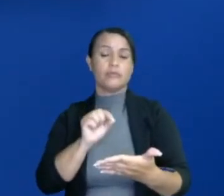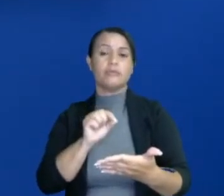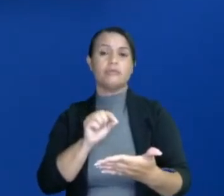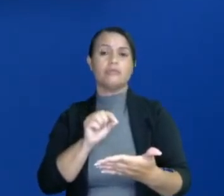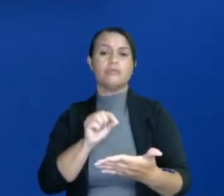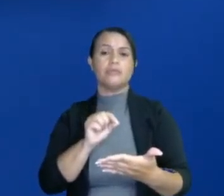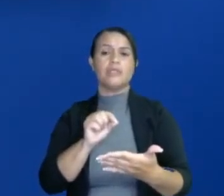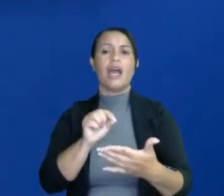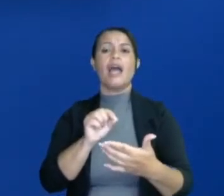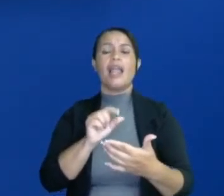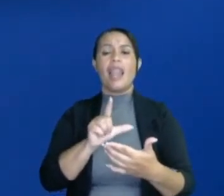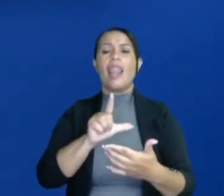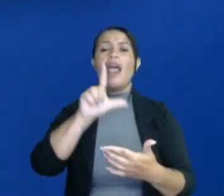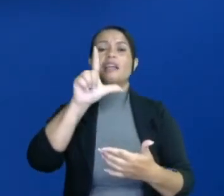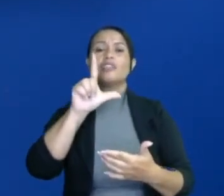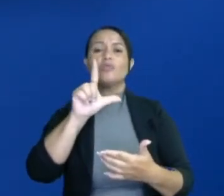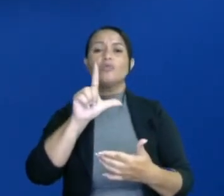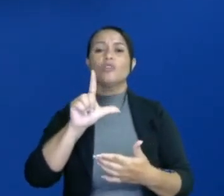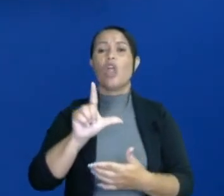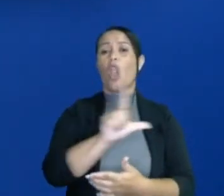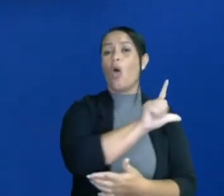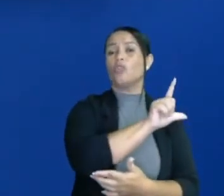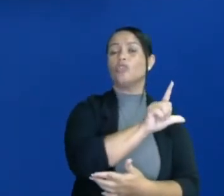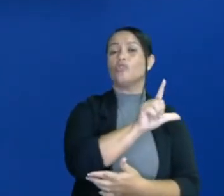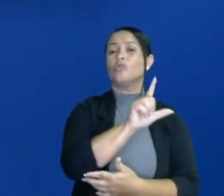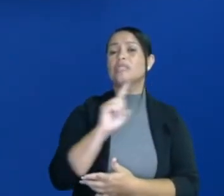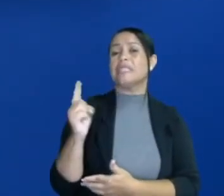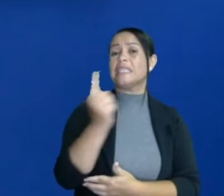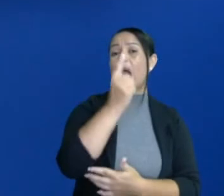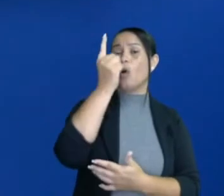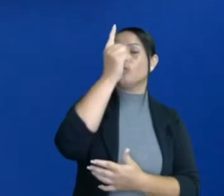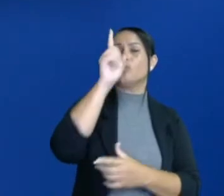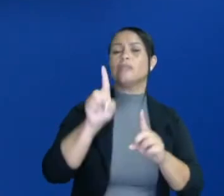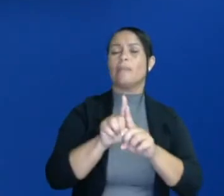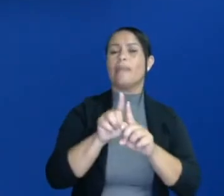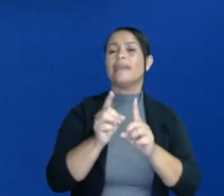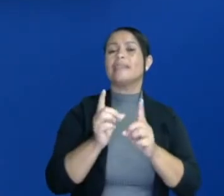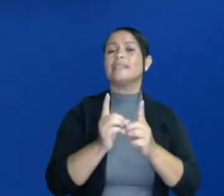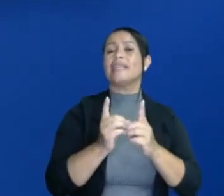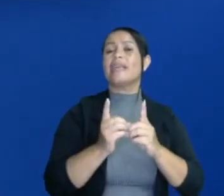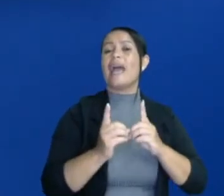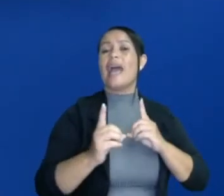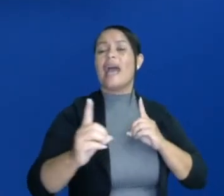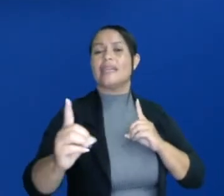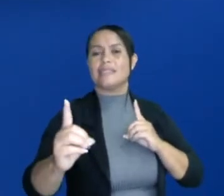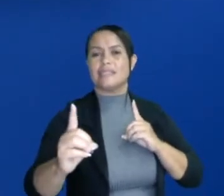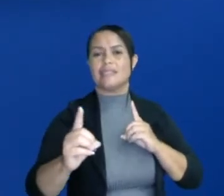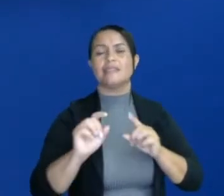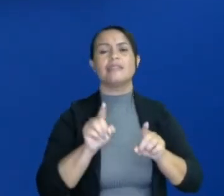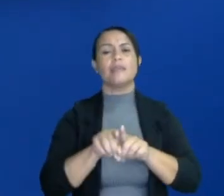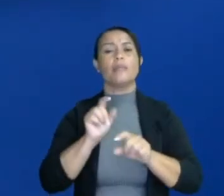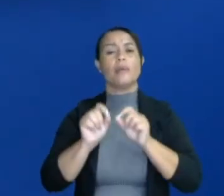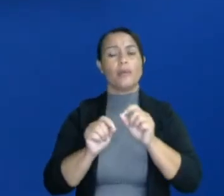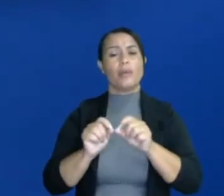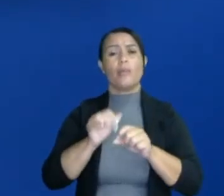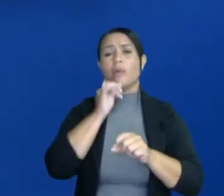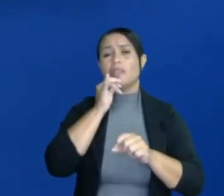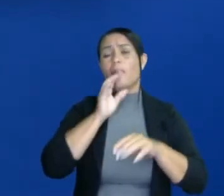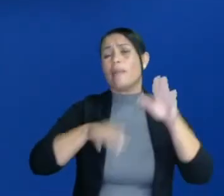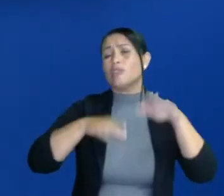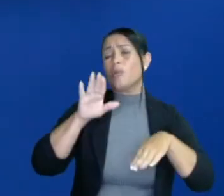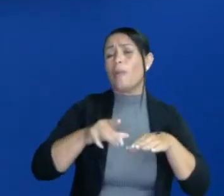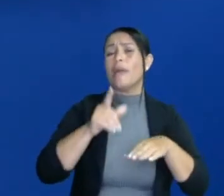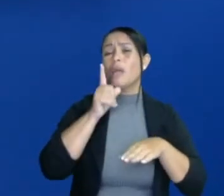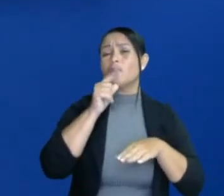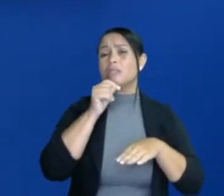quê? Latitude, longitude e altitude, que seria a distância vertical em relação ao nível dos